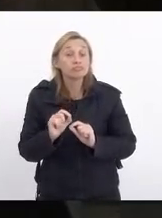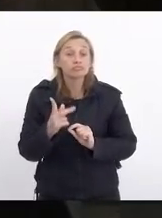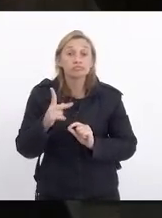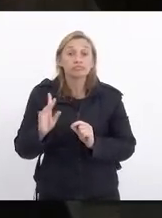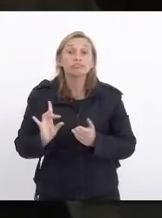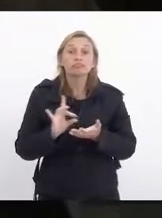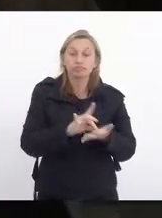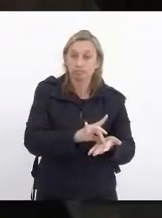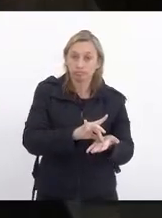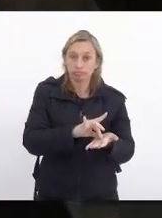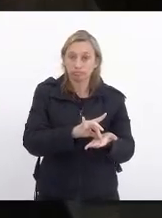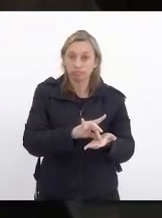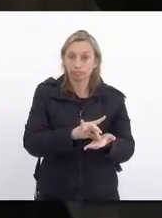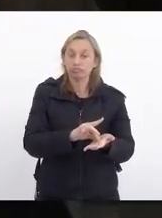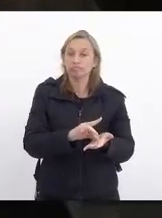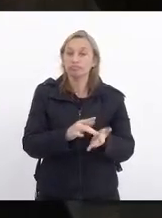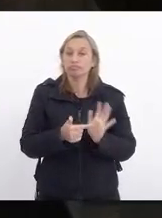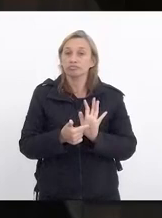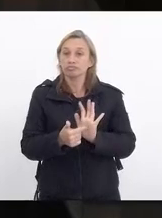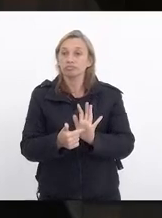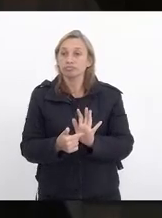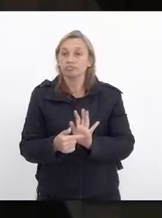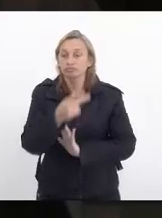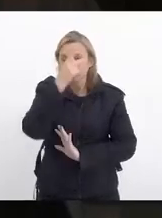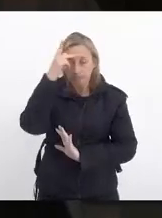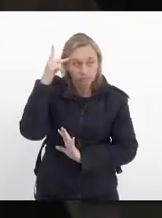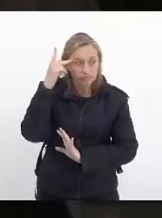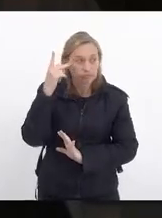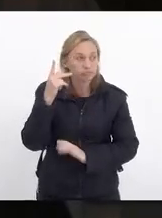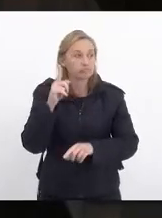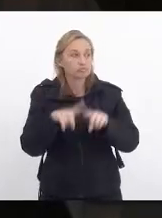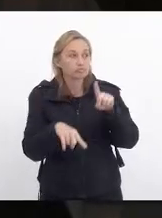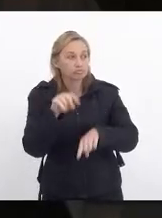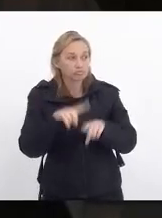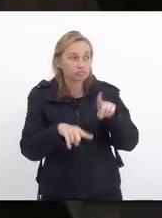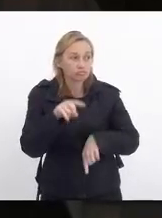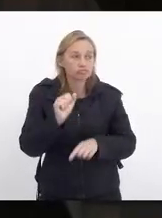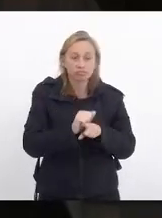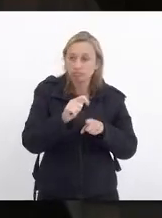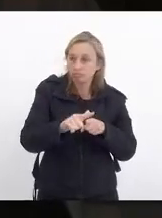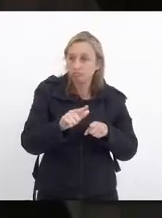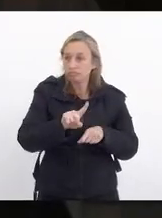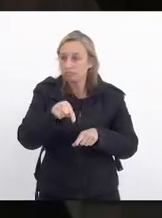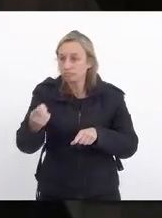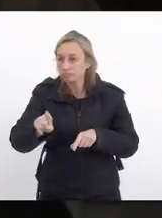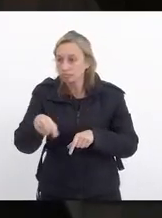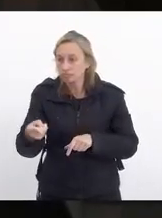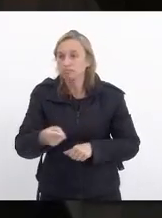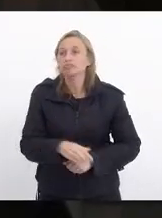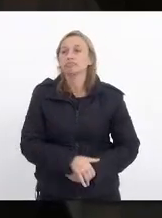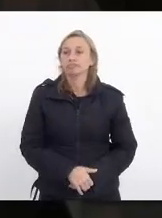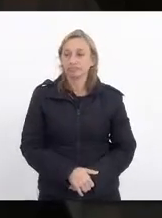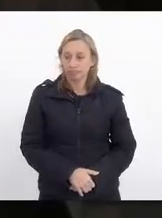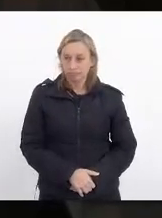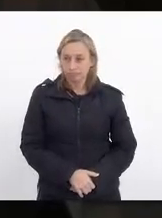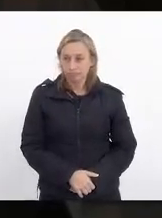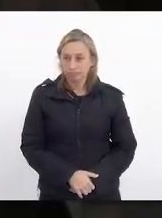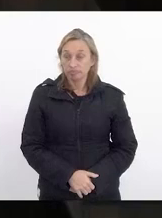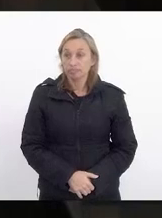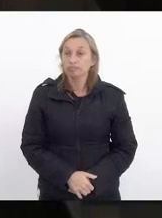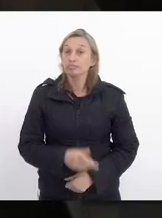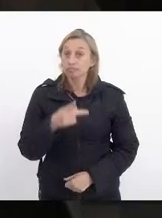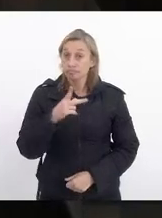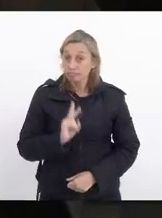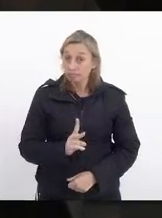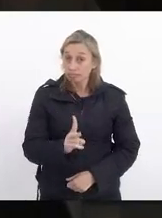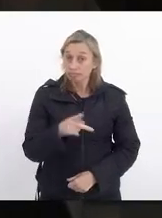a sua origem no seu demonstrativo de pessoal equipamento aluguel ele certo é de certo e ainda digo